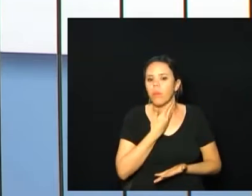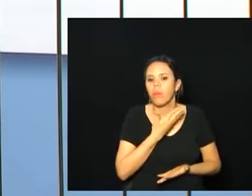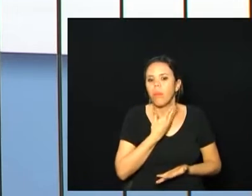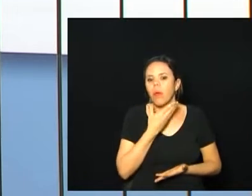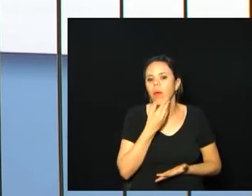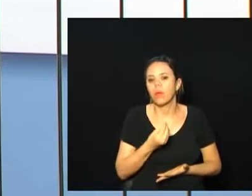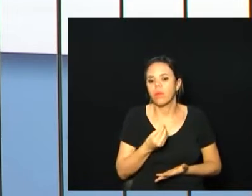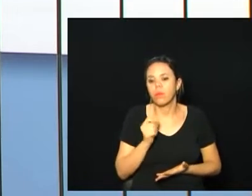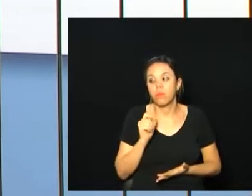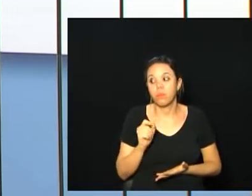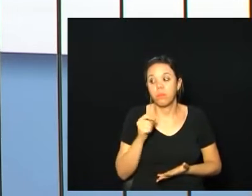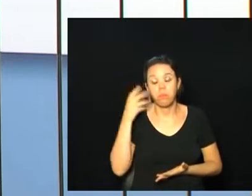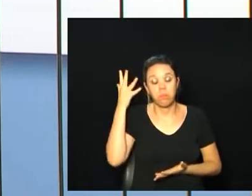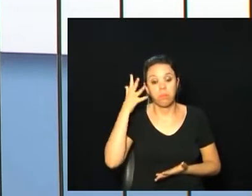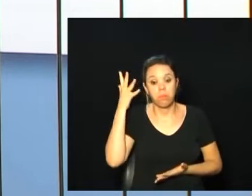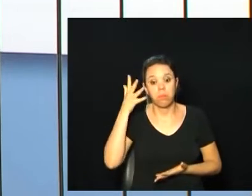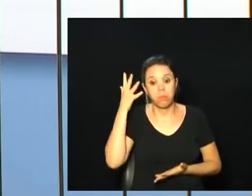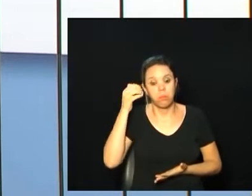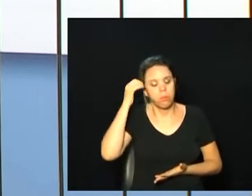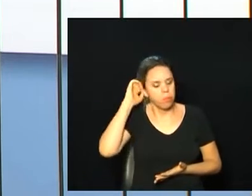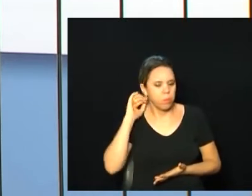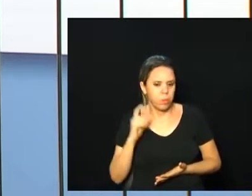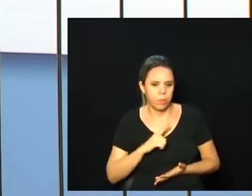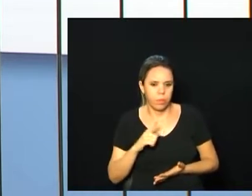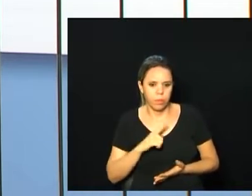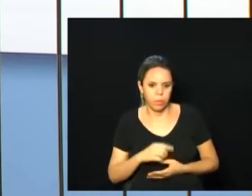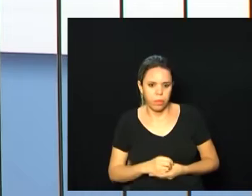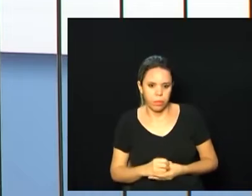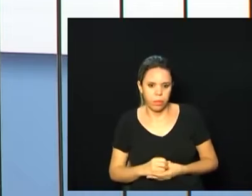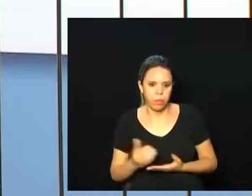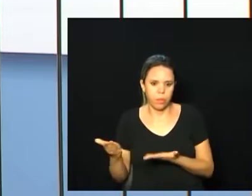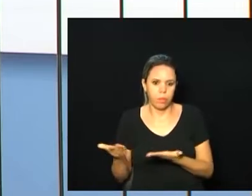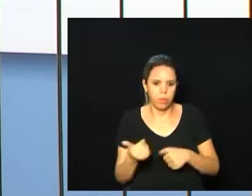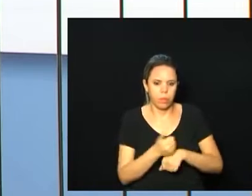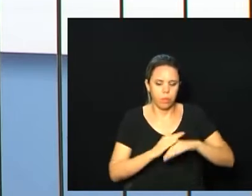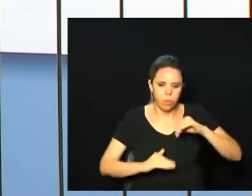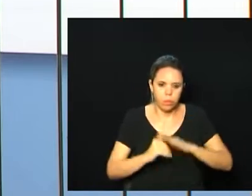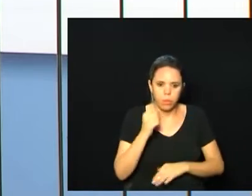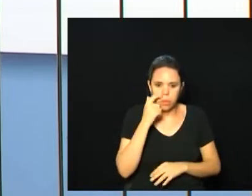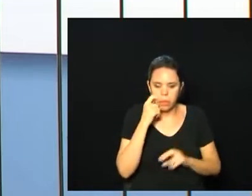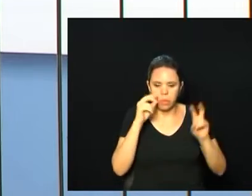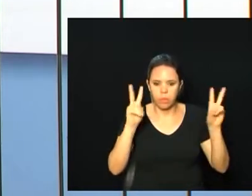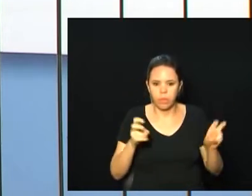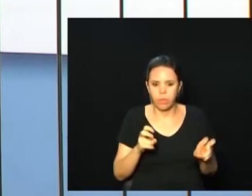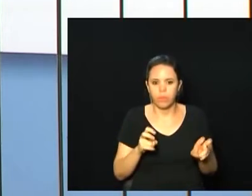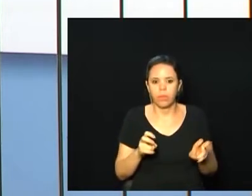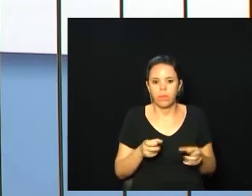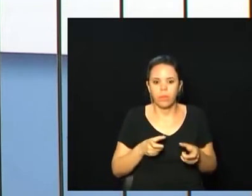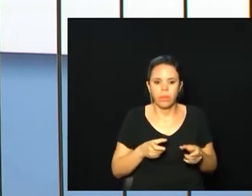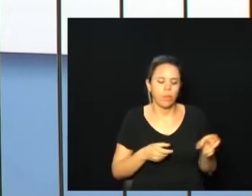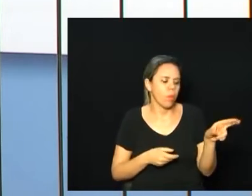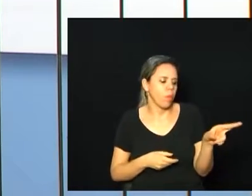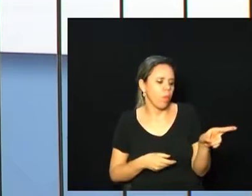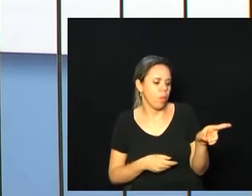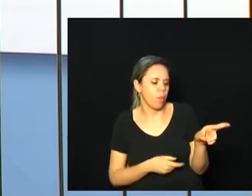Homem. Olha, vai ser uma palestra que nós vamos ter aí a receber profissionais que vão falar sobre a questão do câncer de